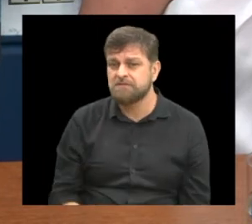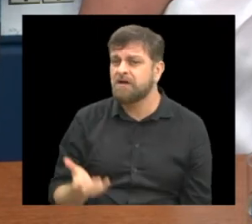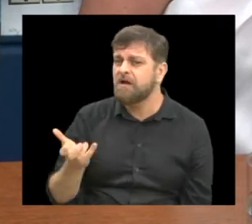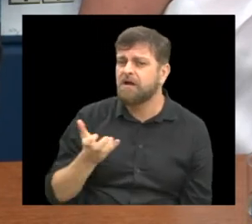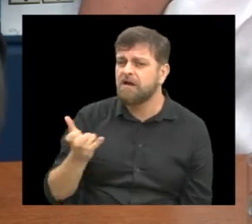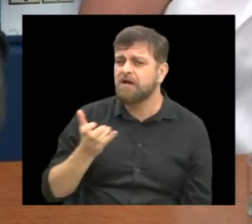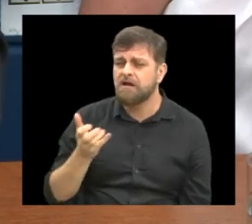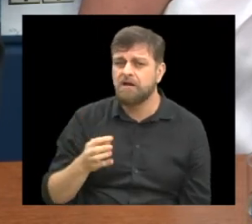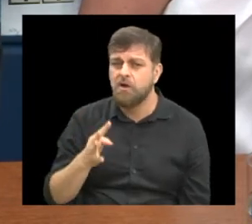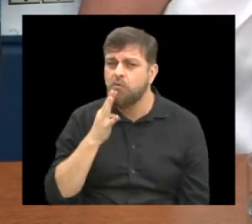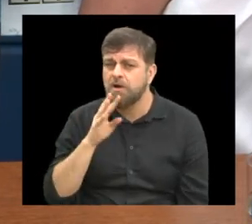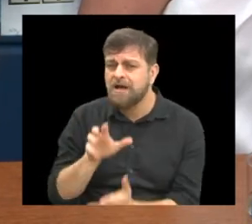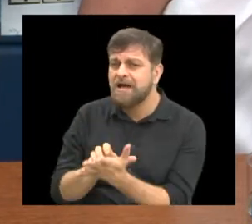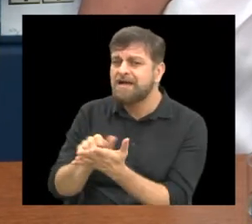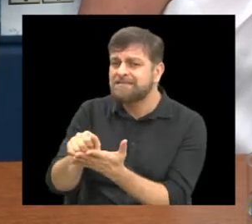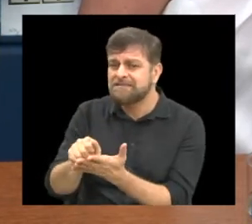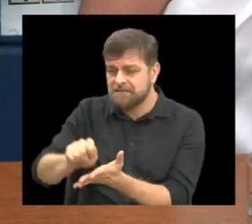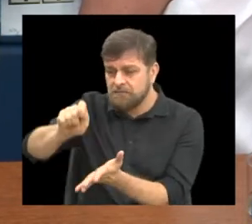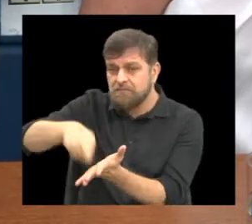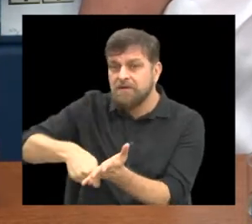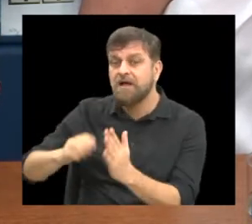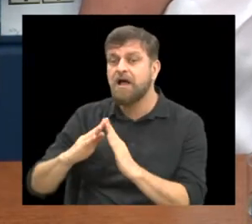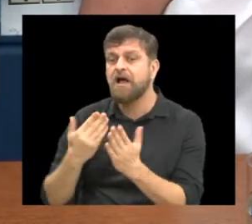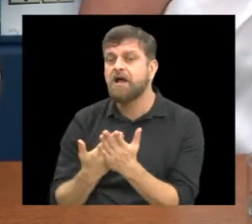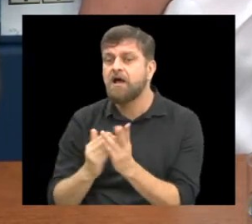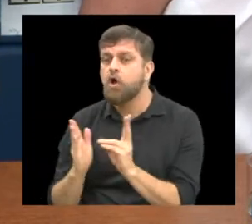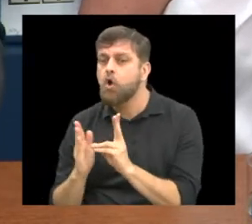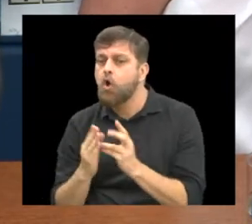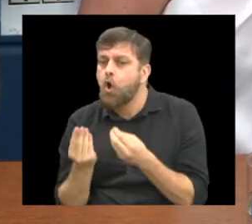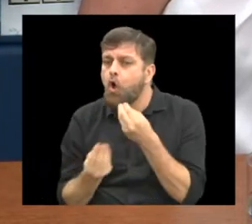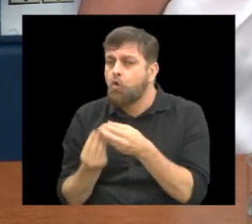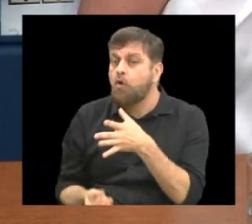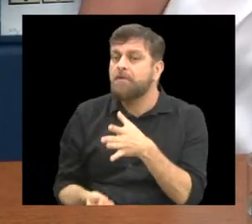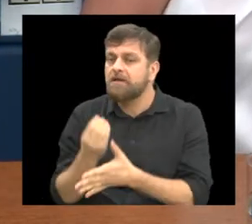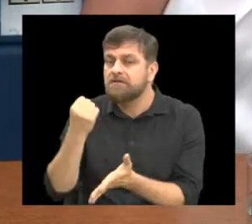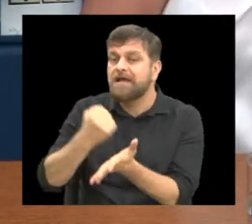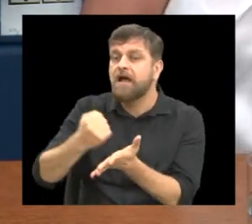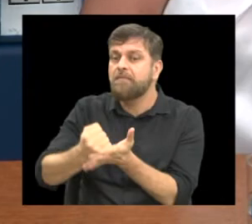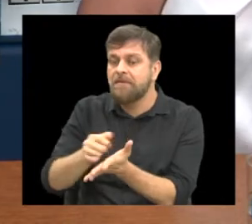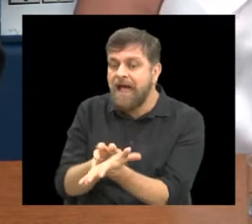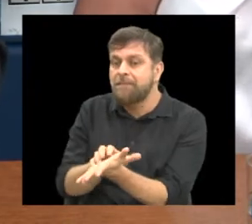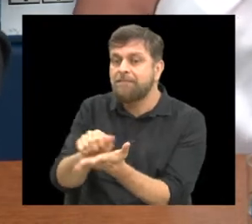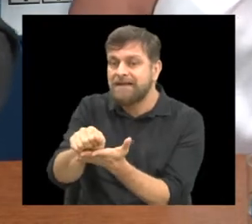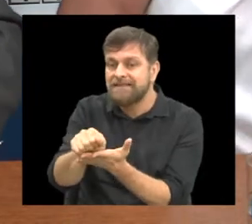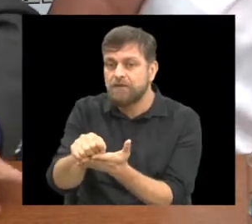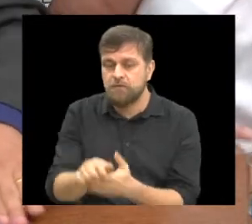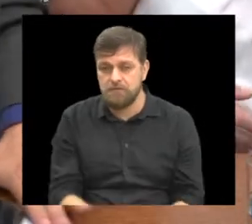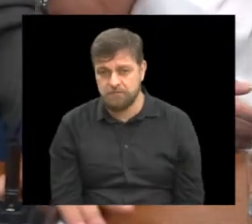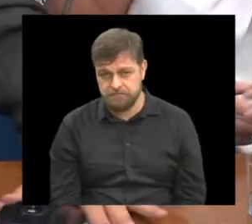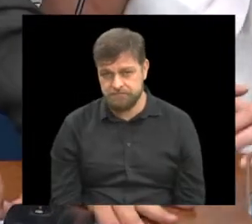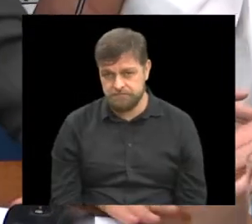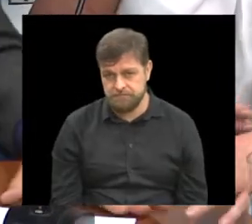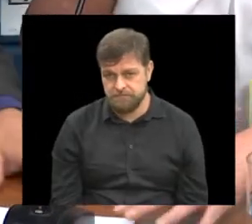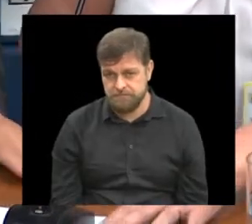queiram matricular essa criança na Tiquira, qual o procedimento? Como que faz isso? Como que funciona?